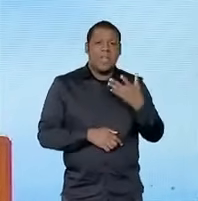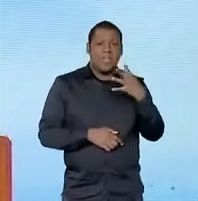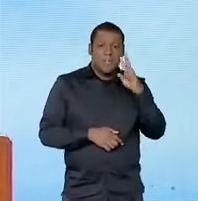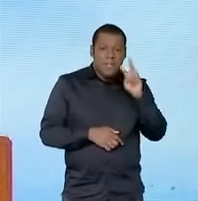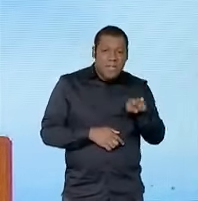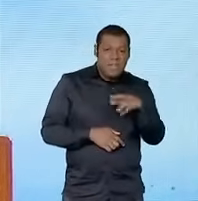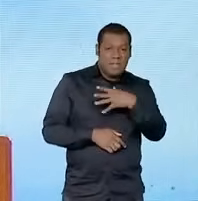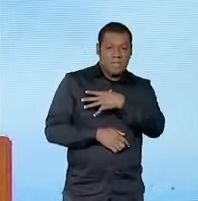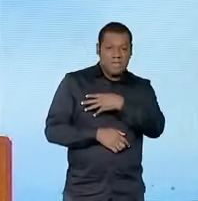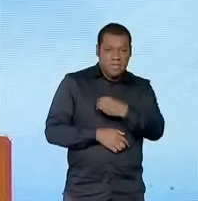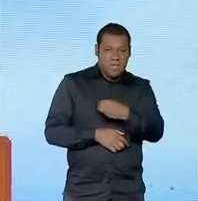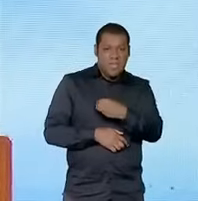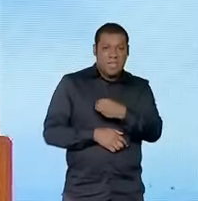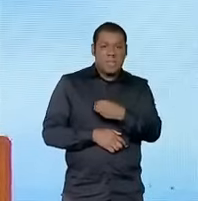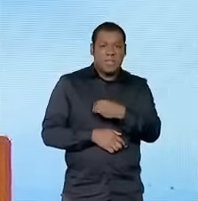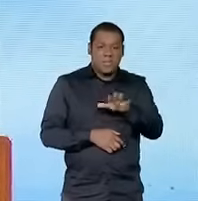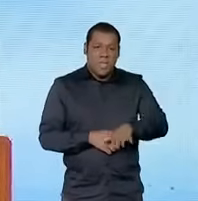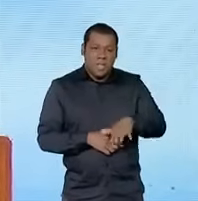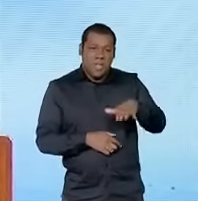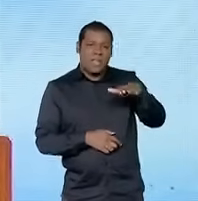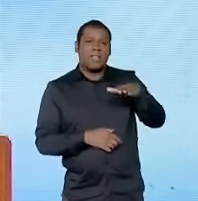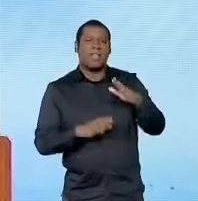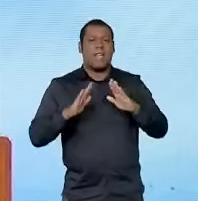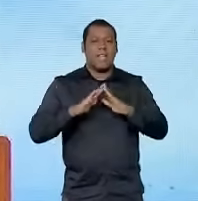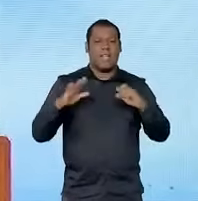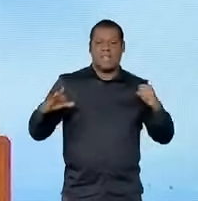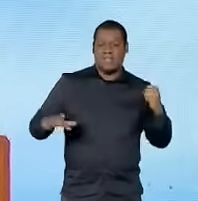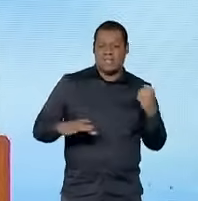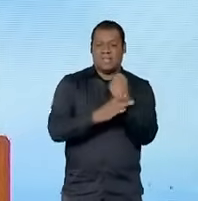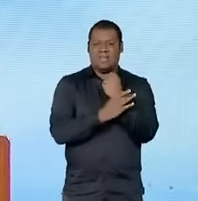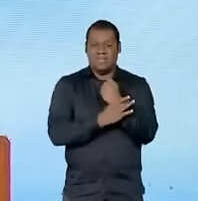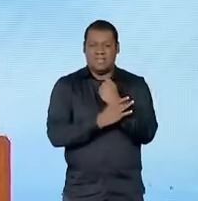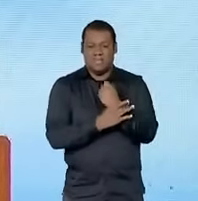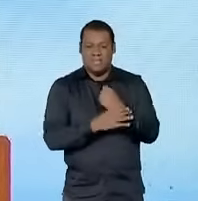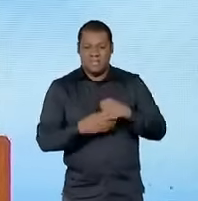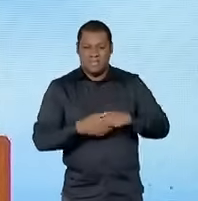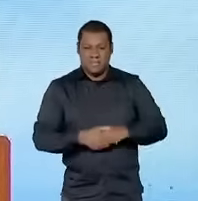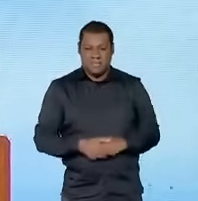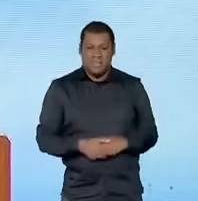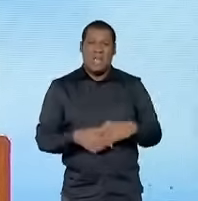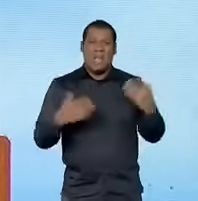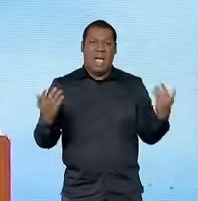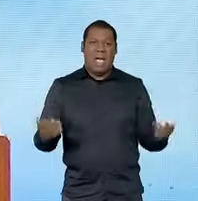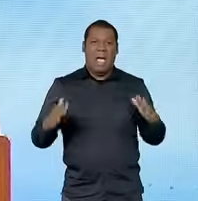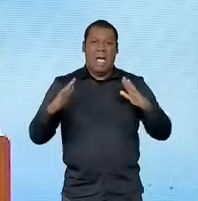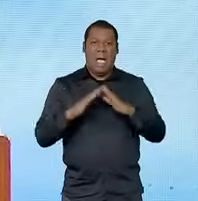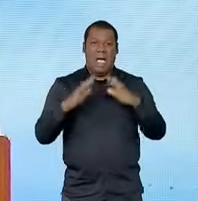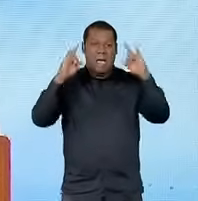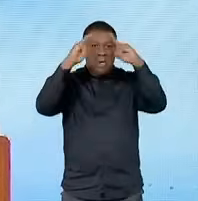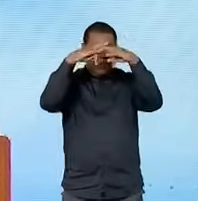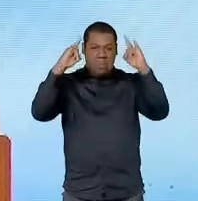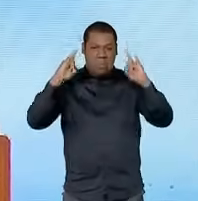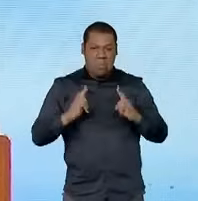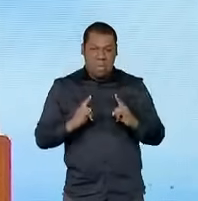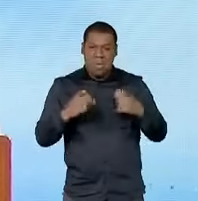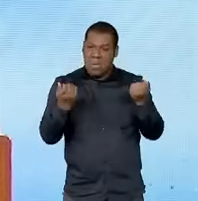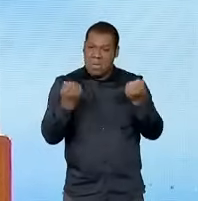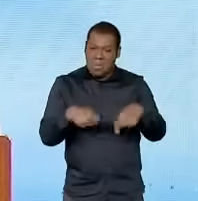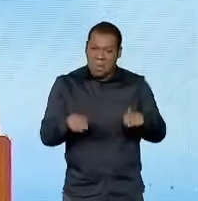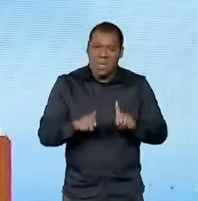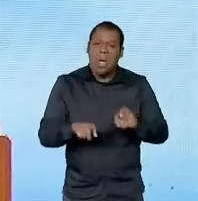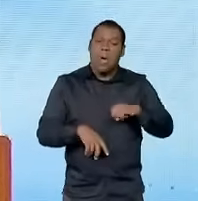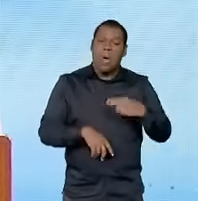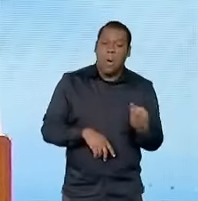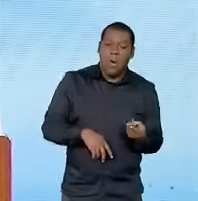crescendo em uma casa segura, em que não precisa remendar a lona do barraco ou ter que tirar os filhos da cama quando